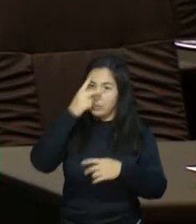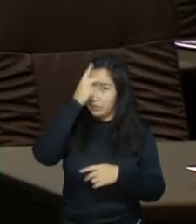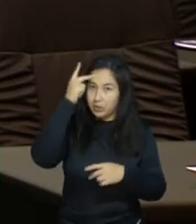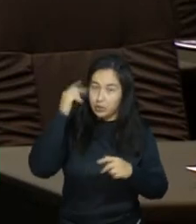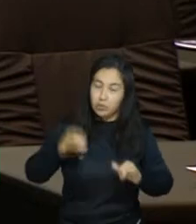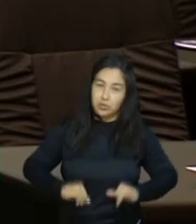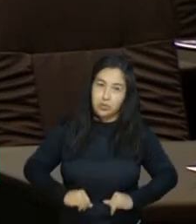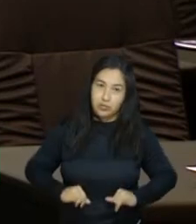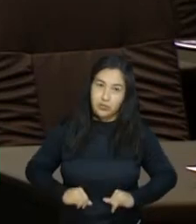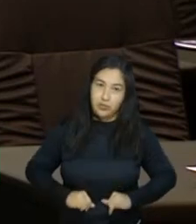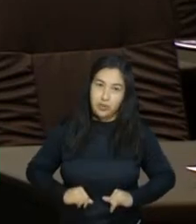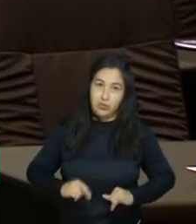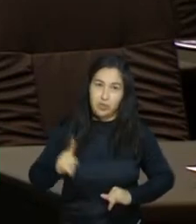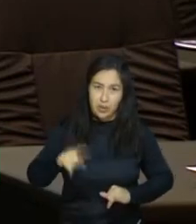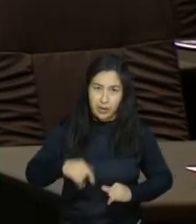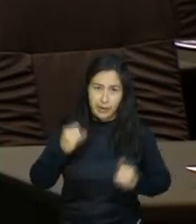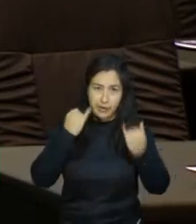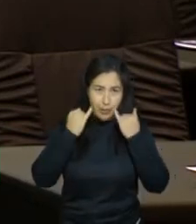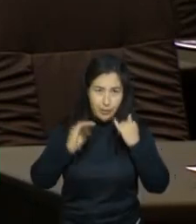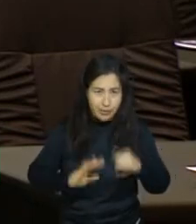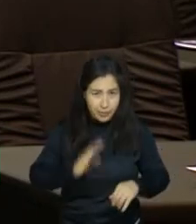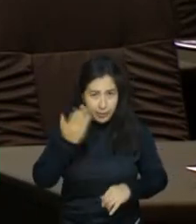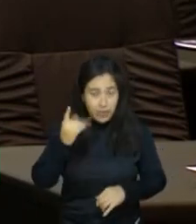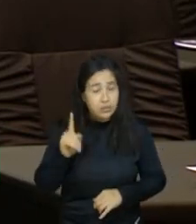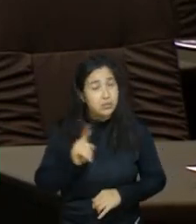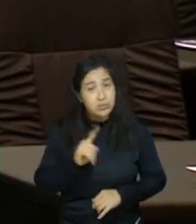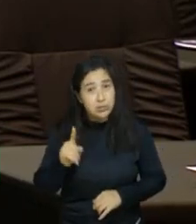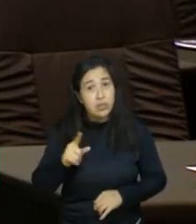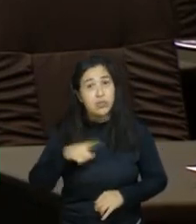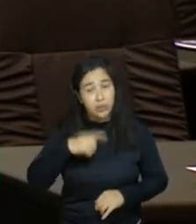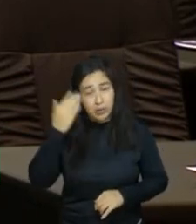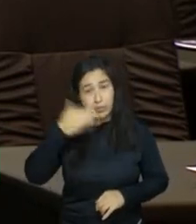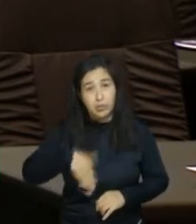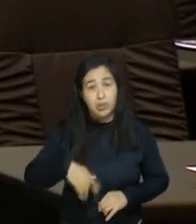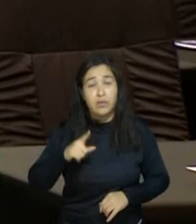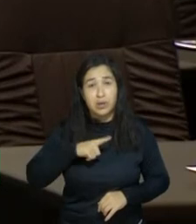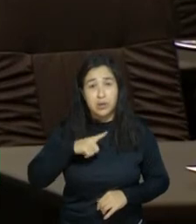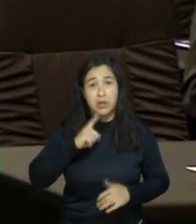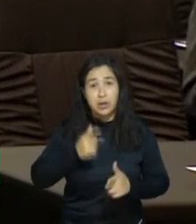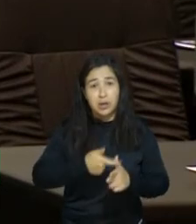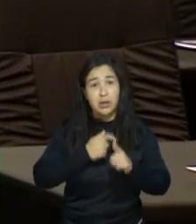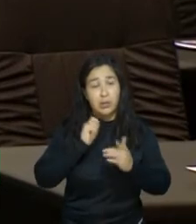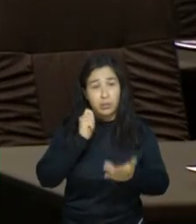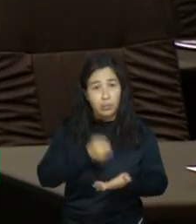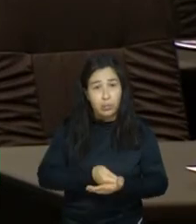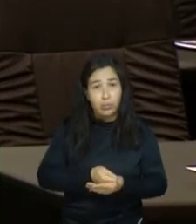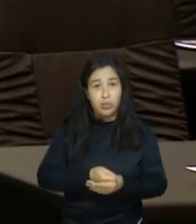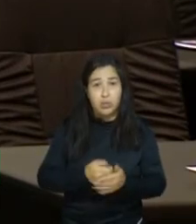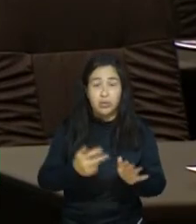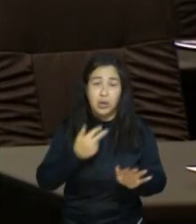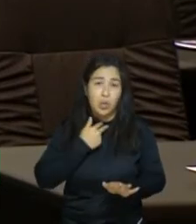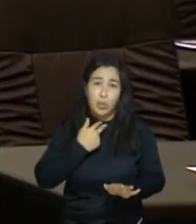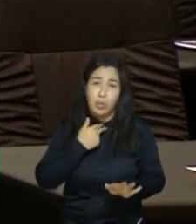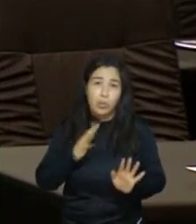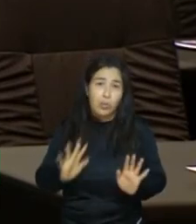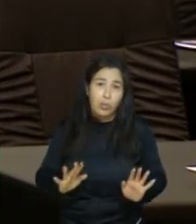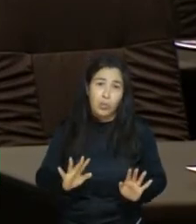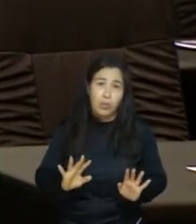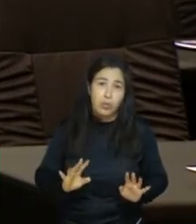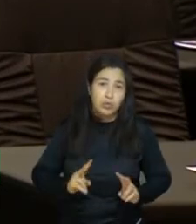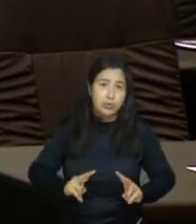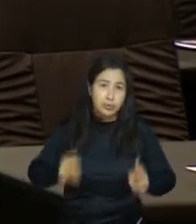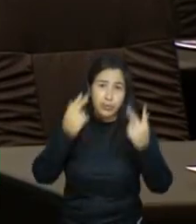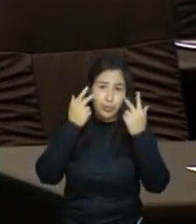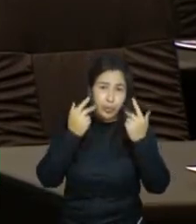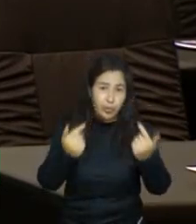news, aconteceu, a gente tem prova, tem a multa, e, infelizmente, isso não deveria estar acontecendo e tem que parar de acontecer. Muito obrigado